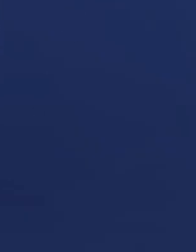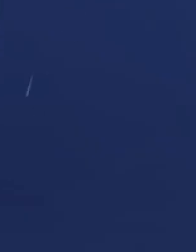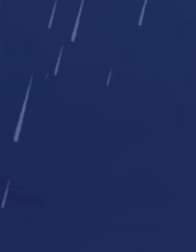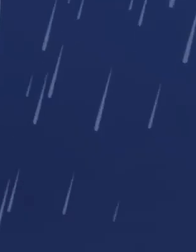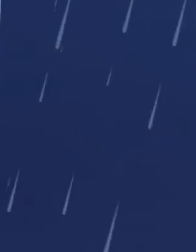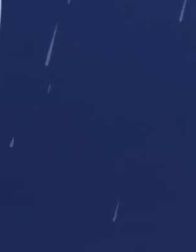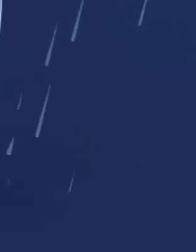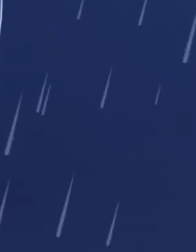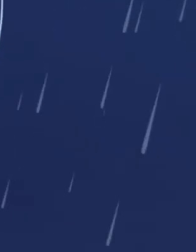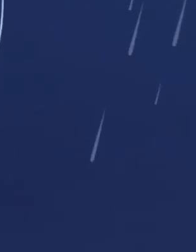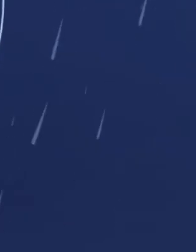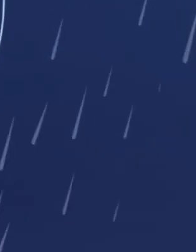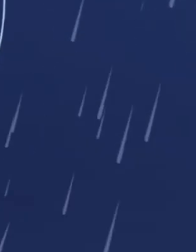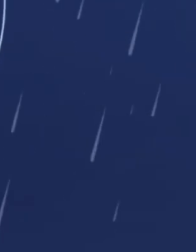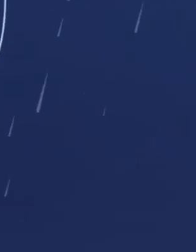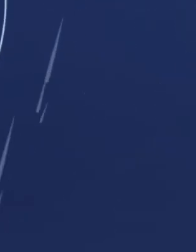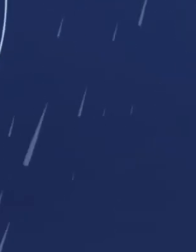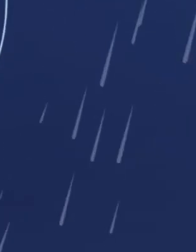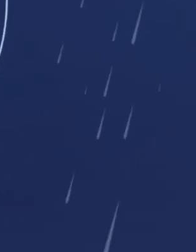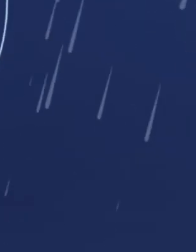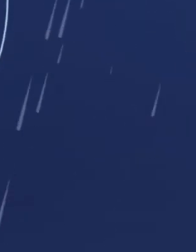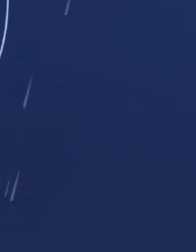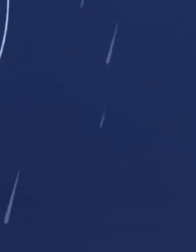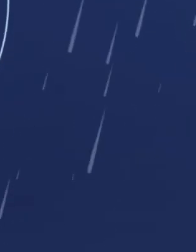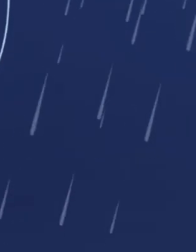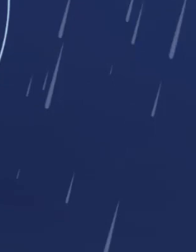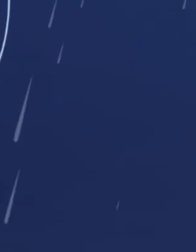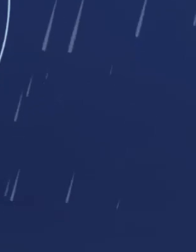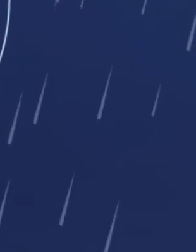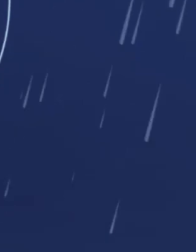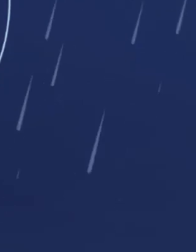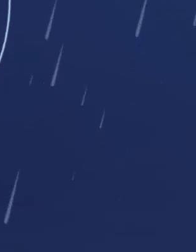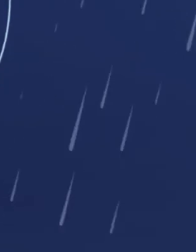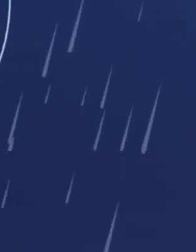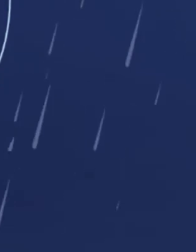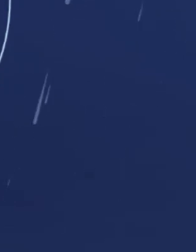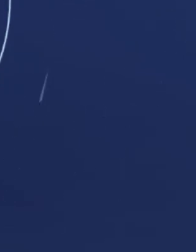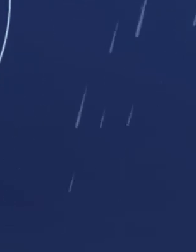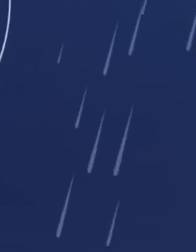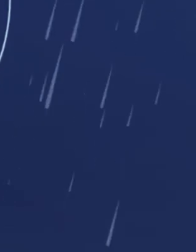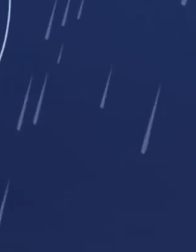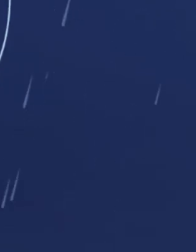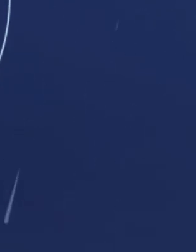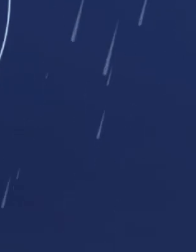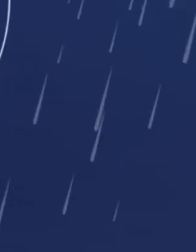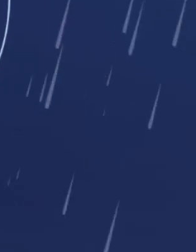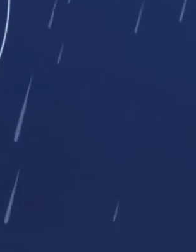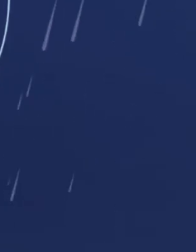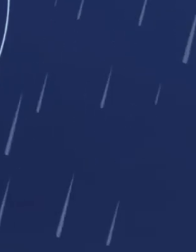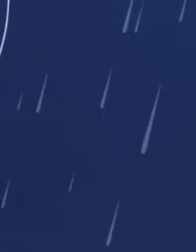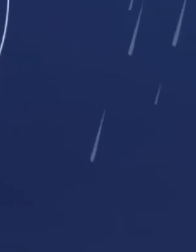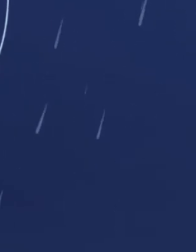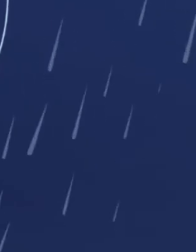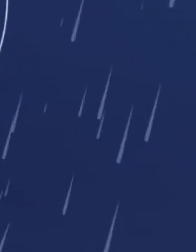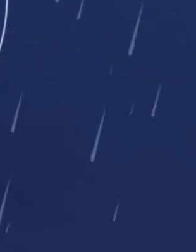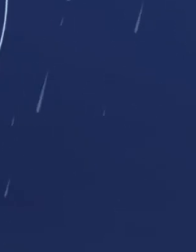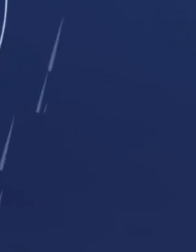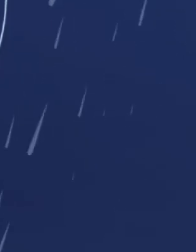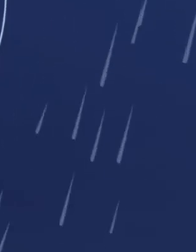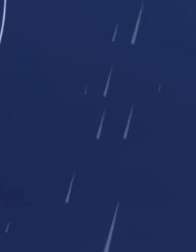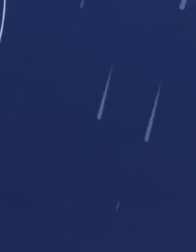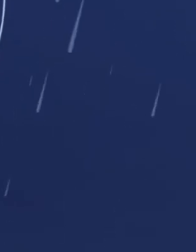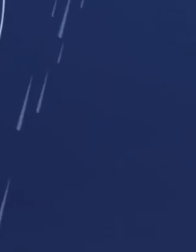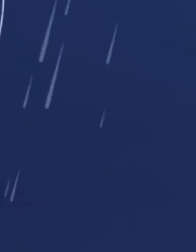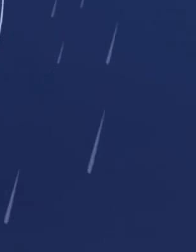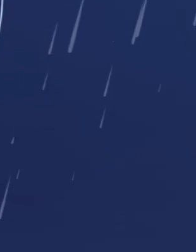em uberlândia a quinta feira deve ser de chuva a temperatura varia entre 21 e 30 graus a chuva também deve continuar em monte carmelo